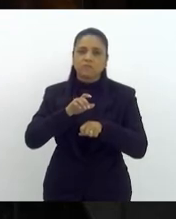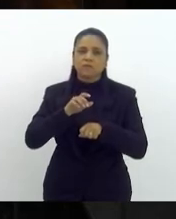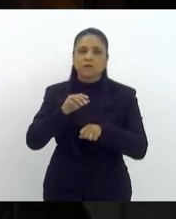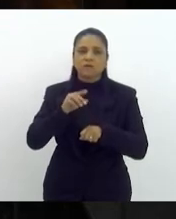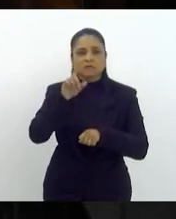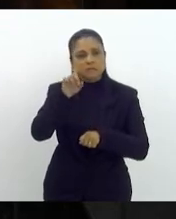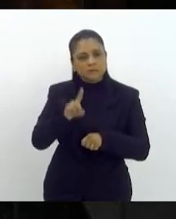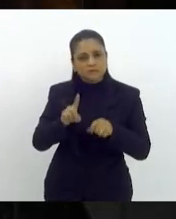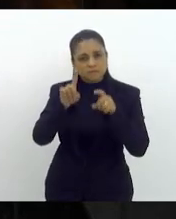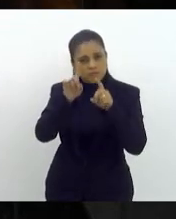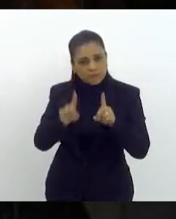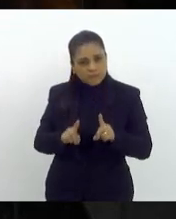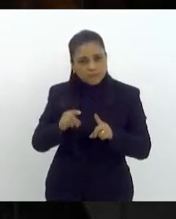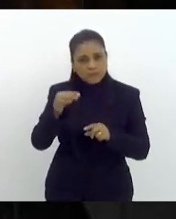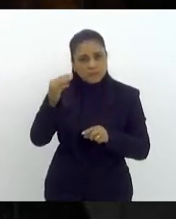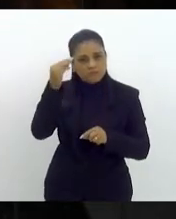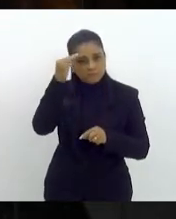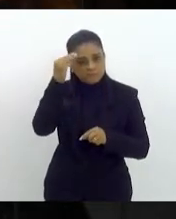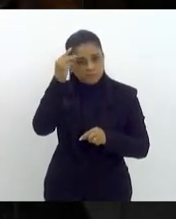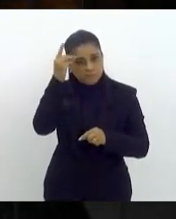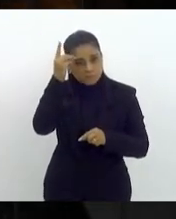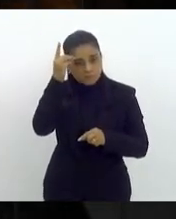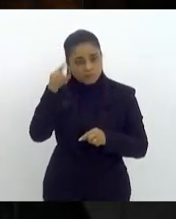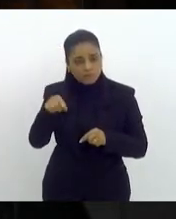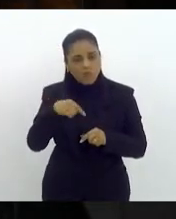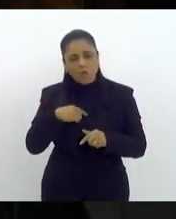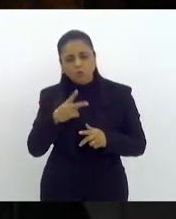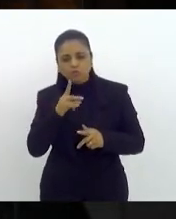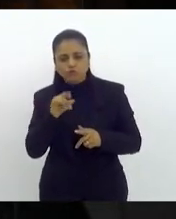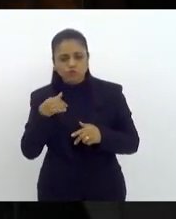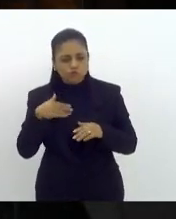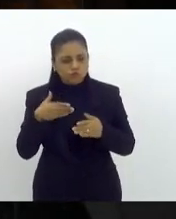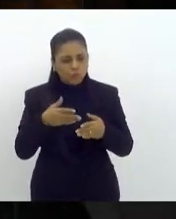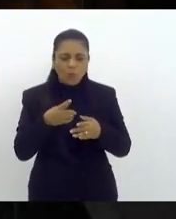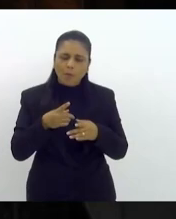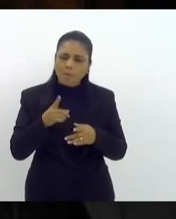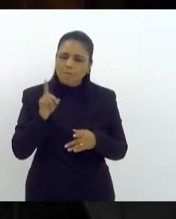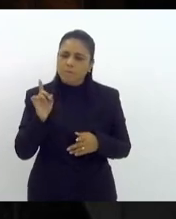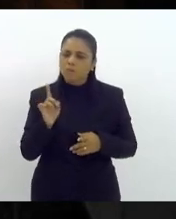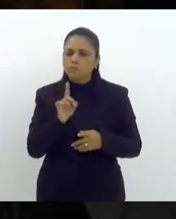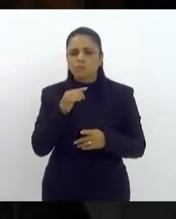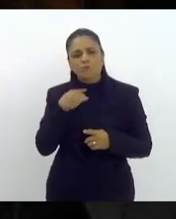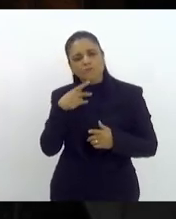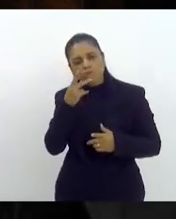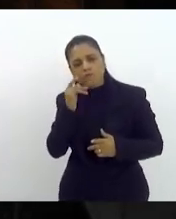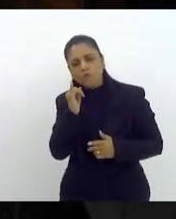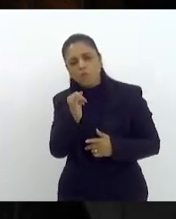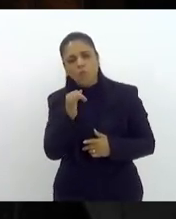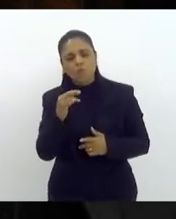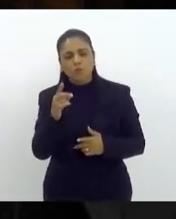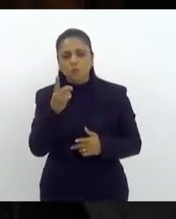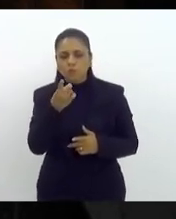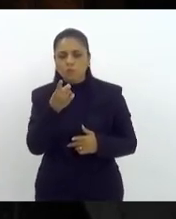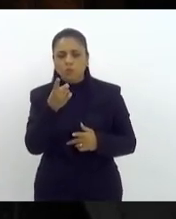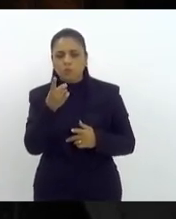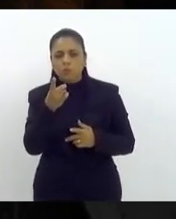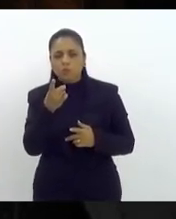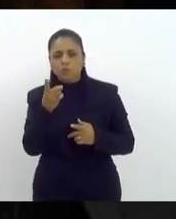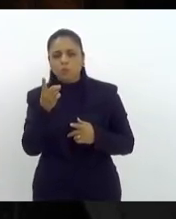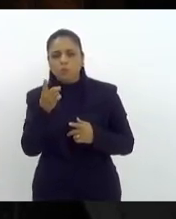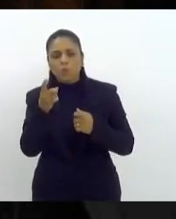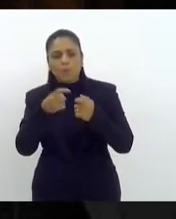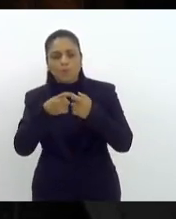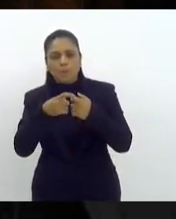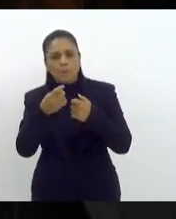loucos ficavam marombado e alguém um dia chegou e virou para o doutor e disse Doutor só não tem